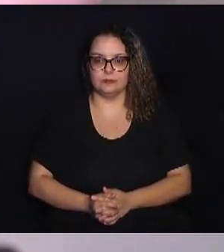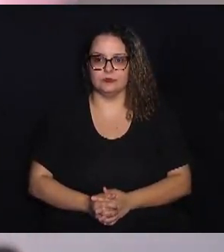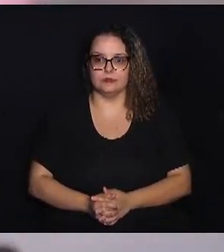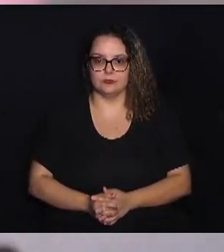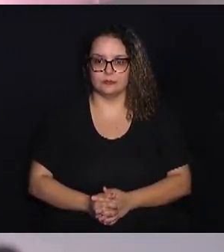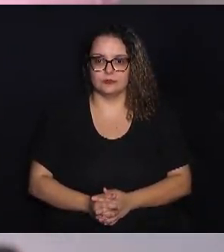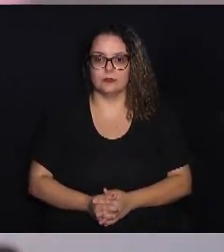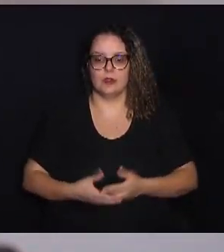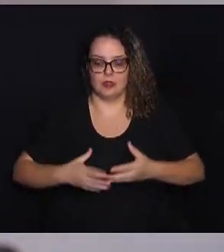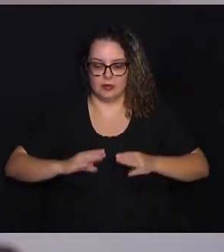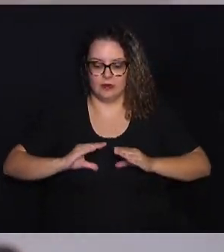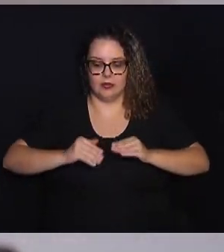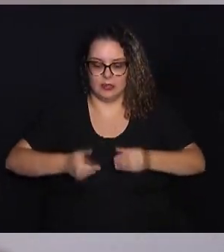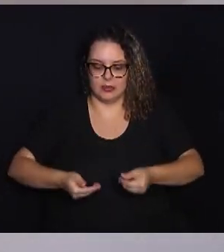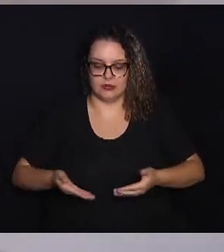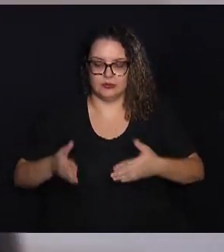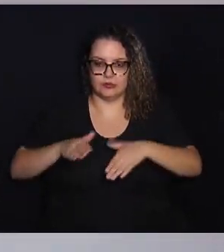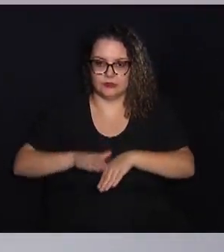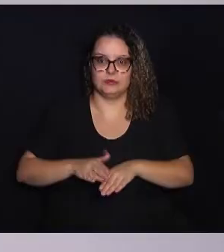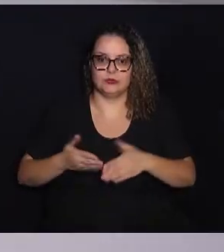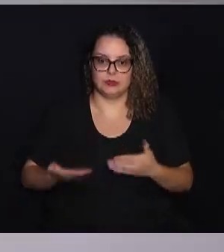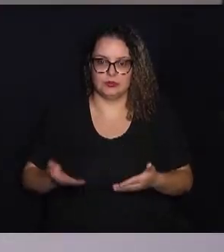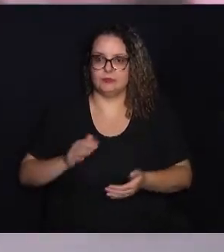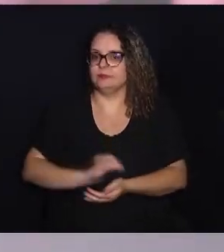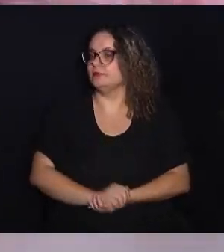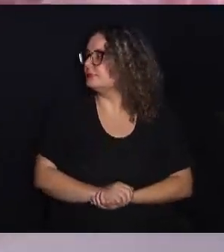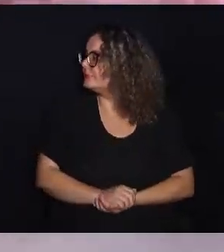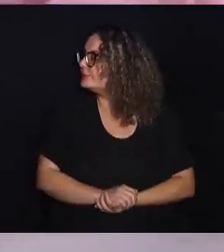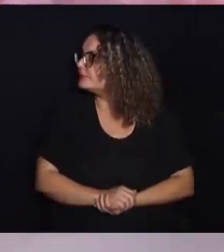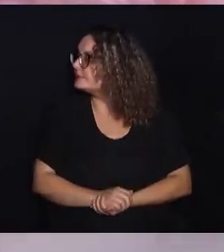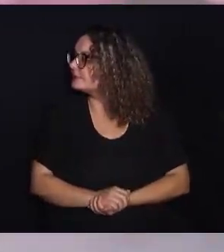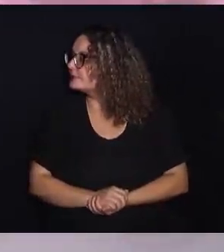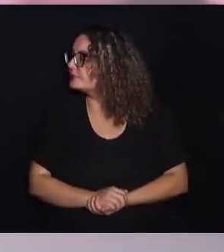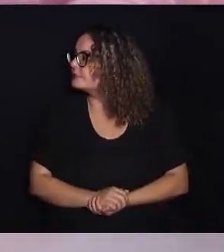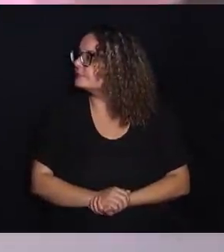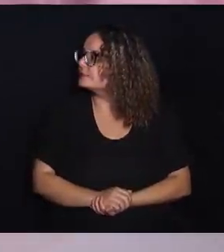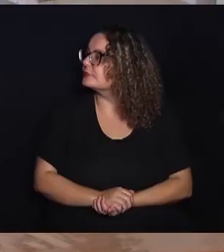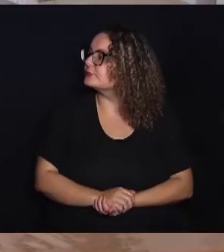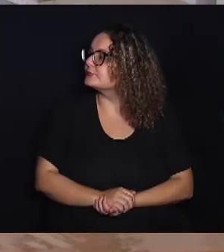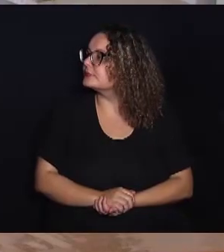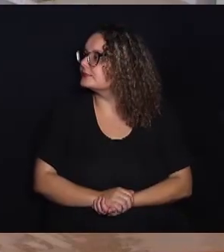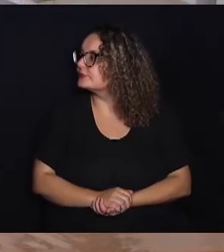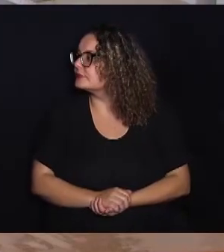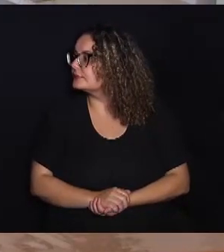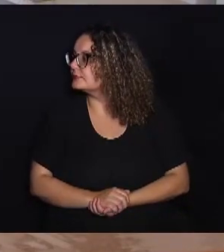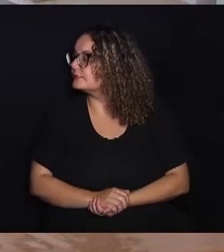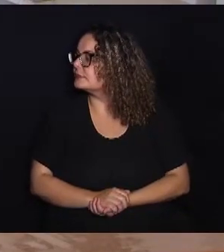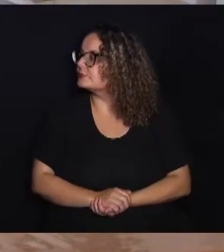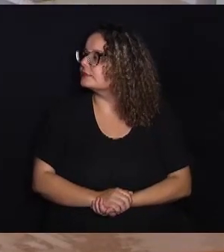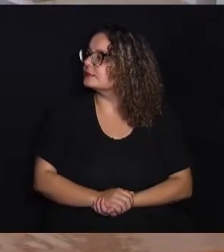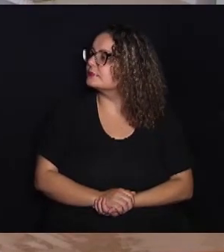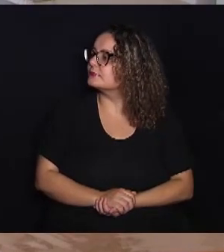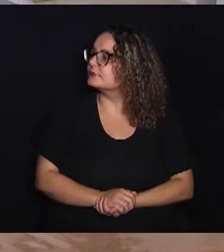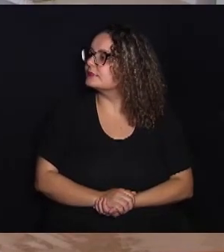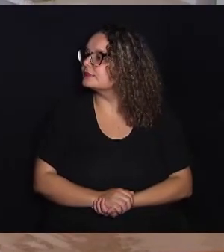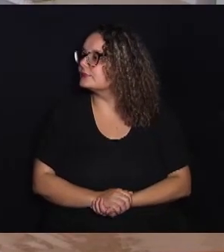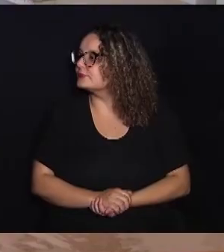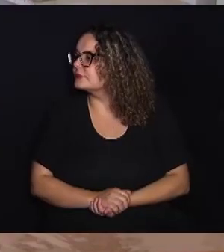risco de estragar a cerâmica e depois você ter problemas na cura final da